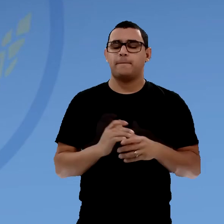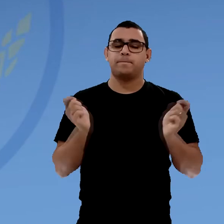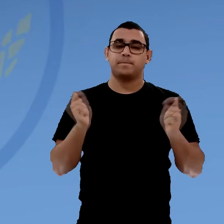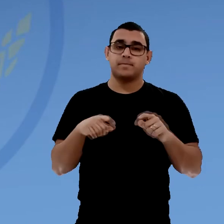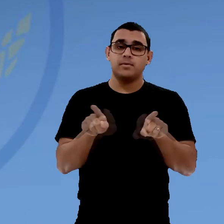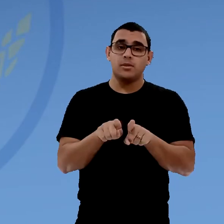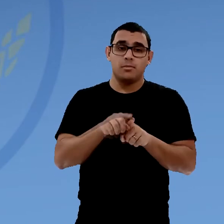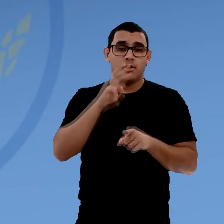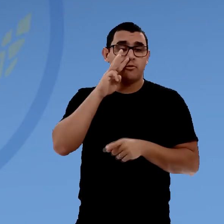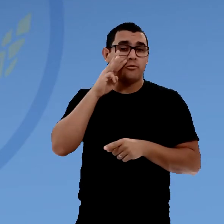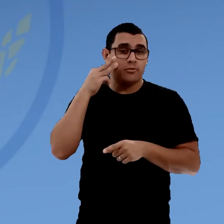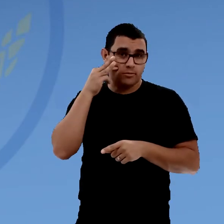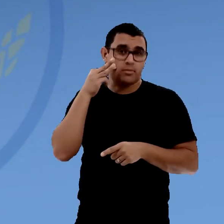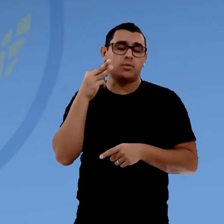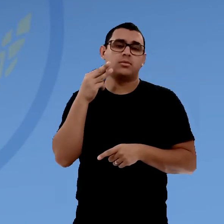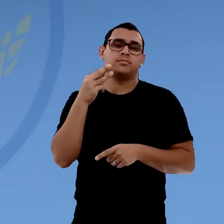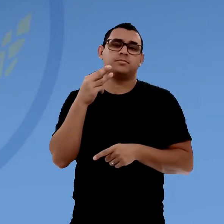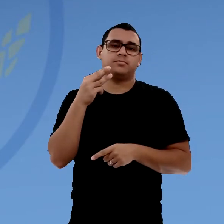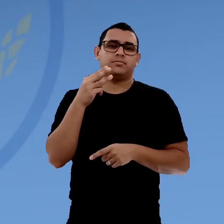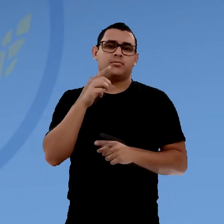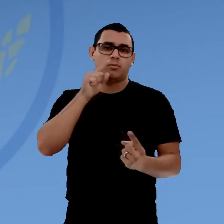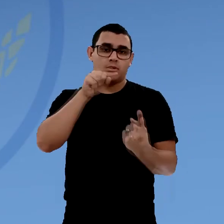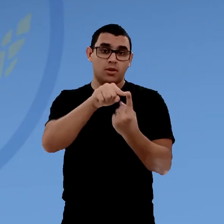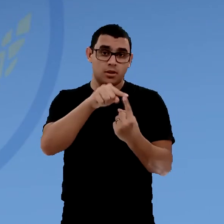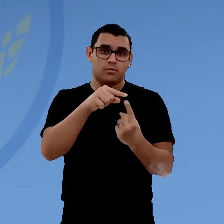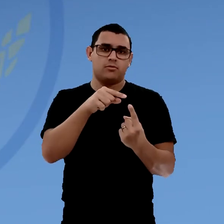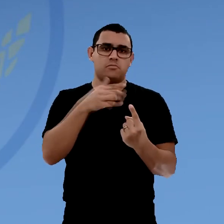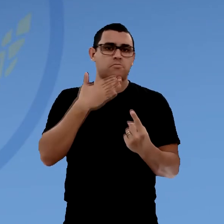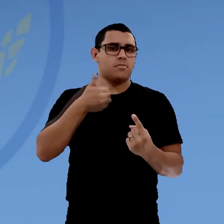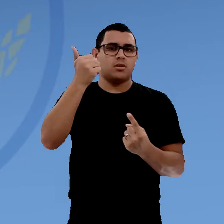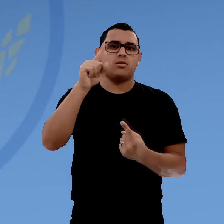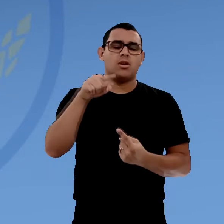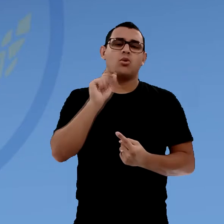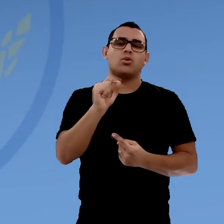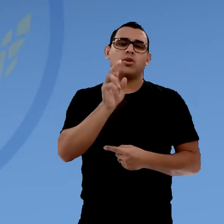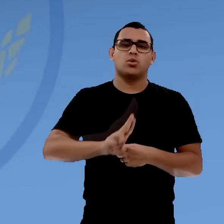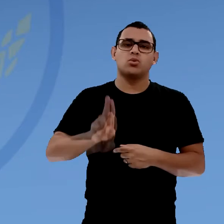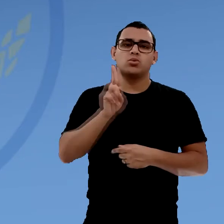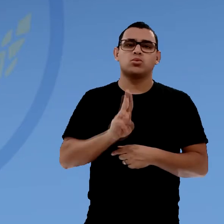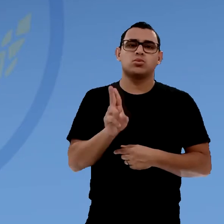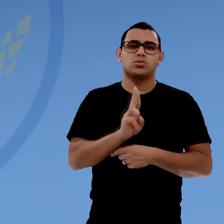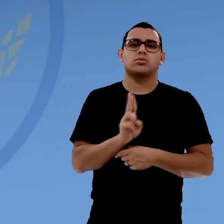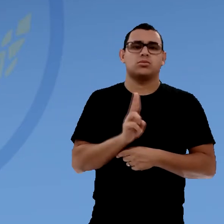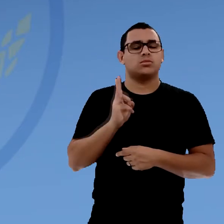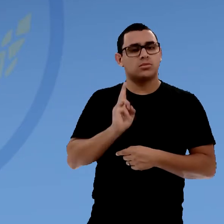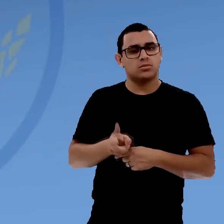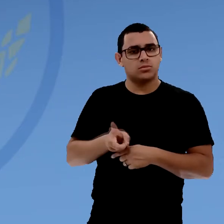Para Weber, a finalidade ideal da ação política é a instituição e a